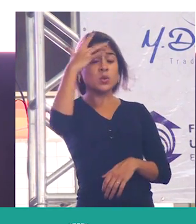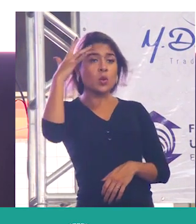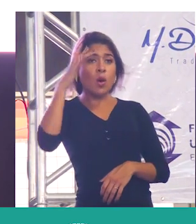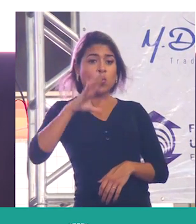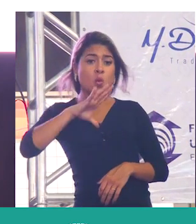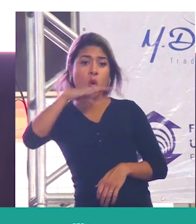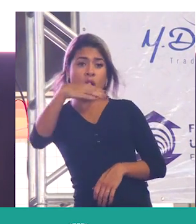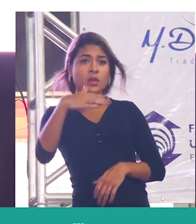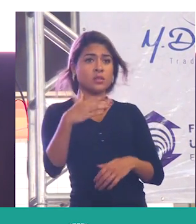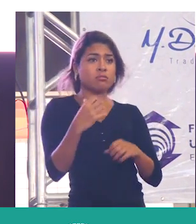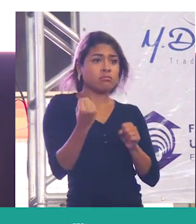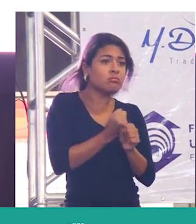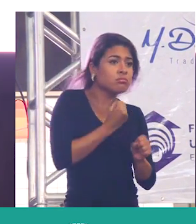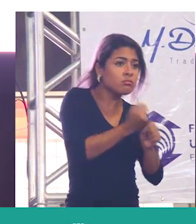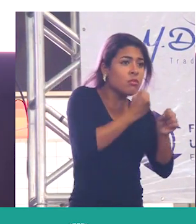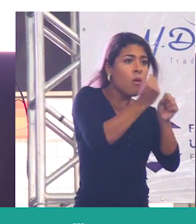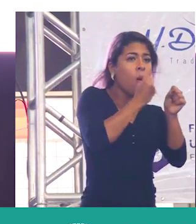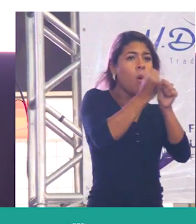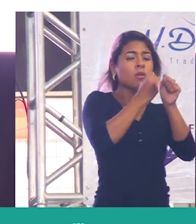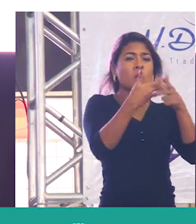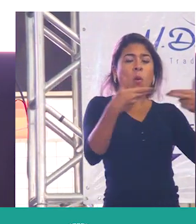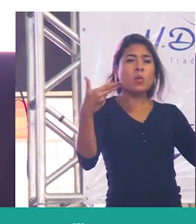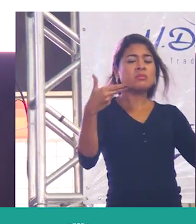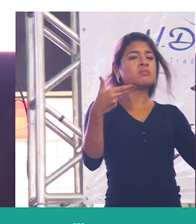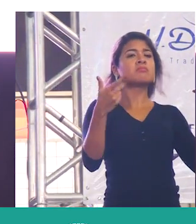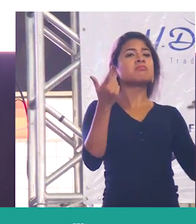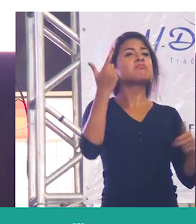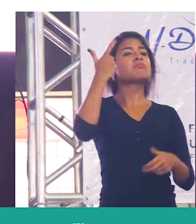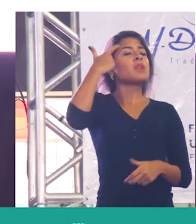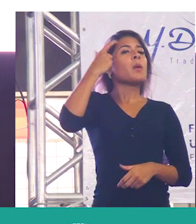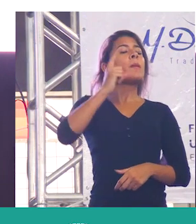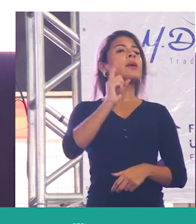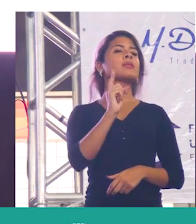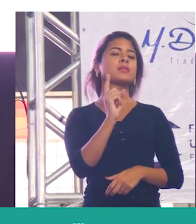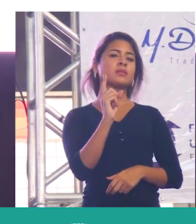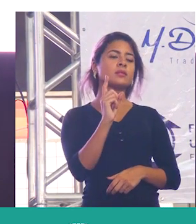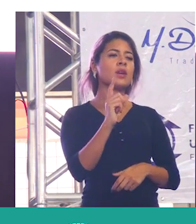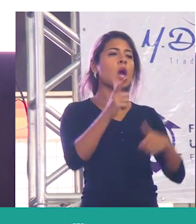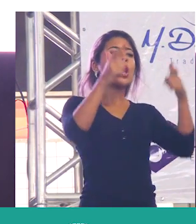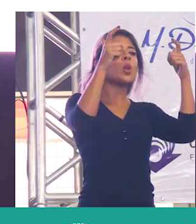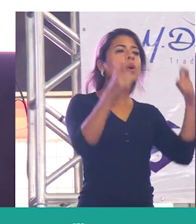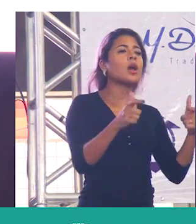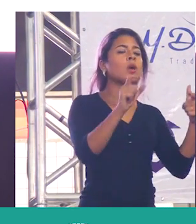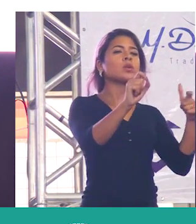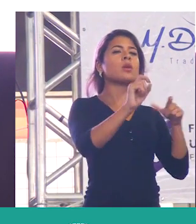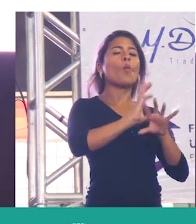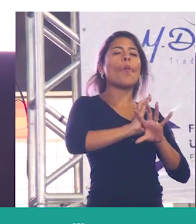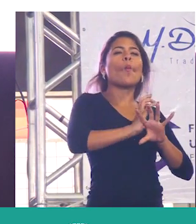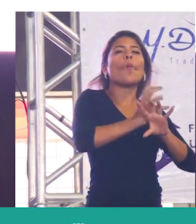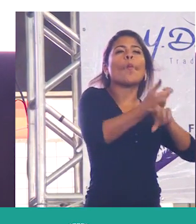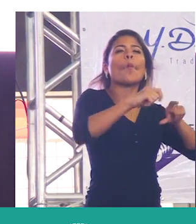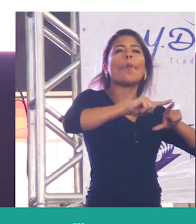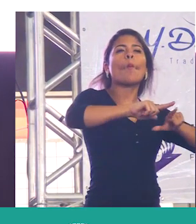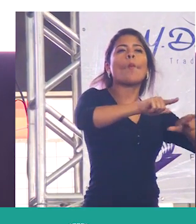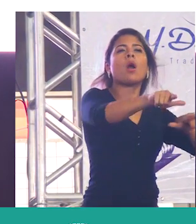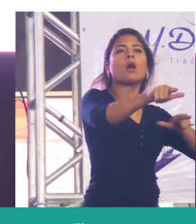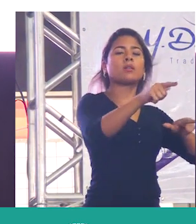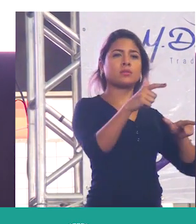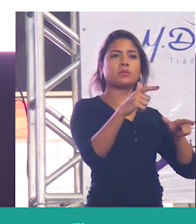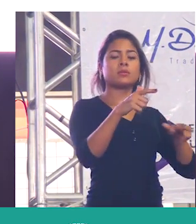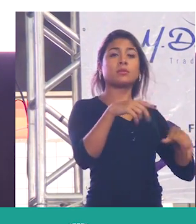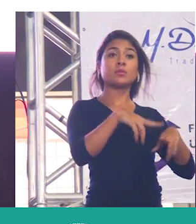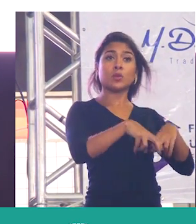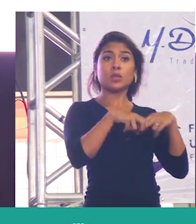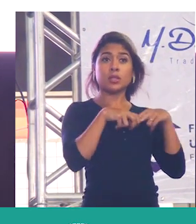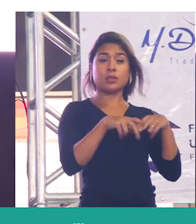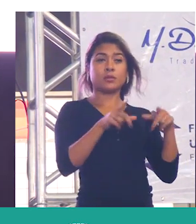de levar adiante uma ideia dessa. No Cerrado apenas. Então, pessoal, Brasília